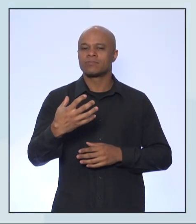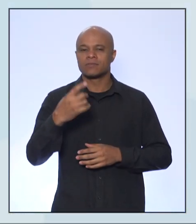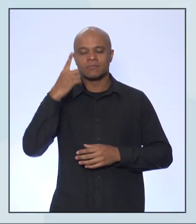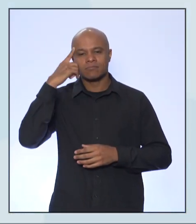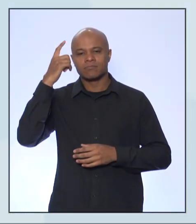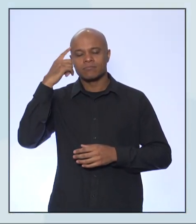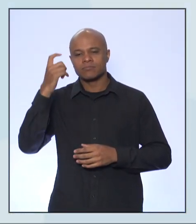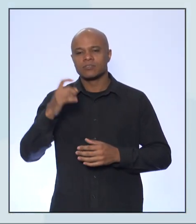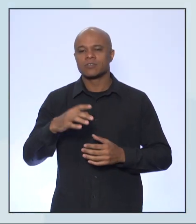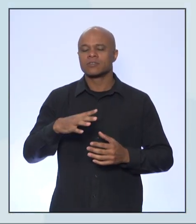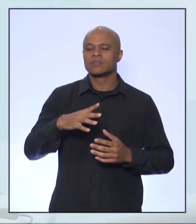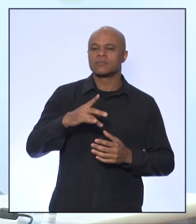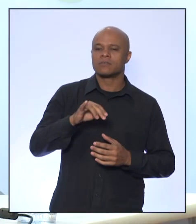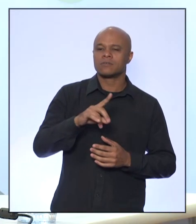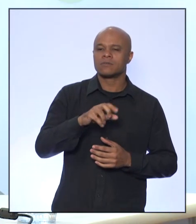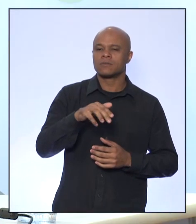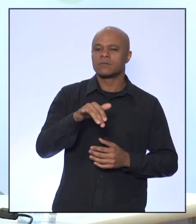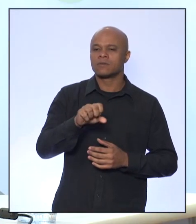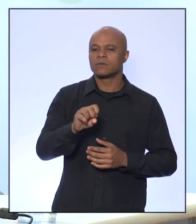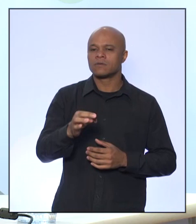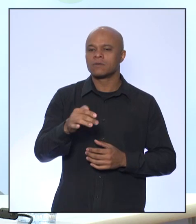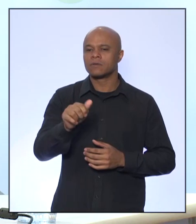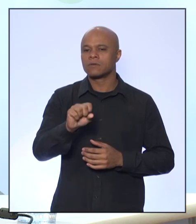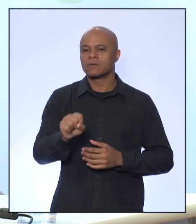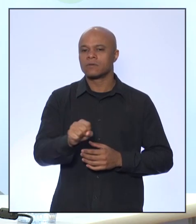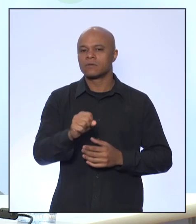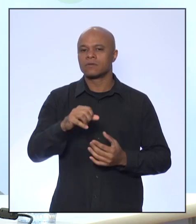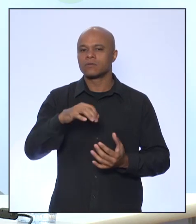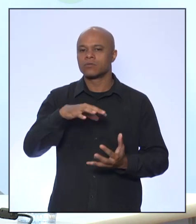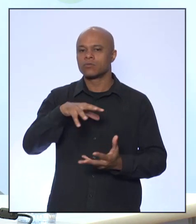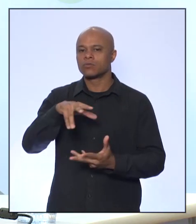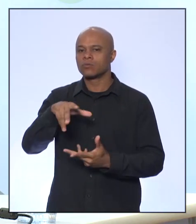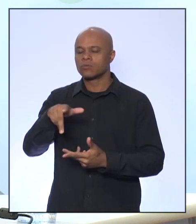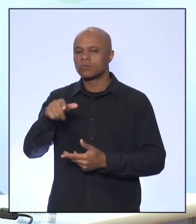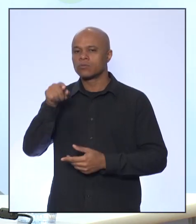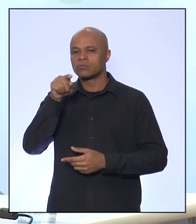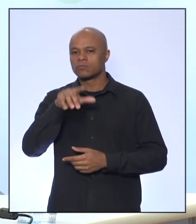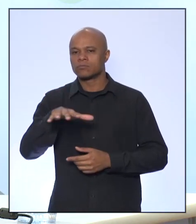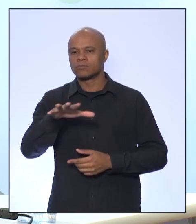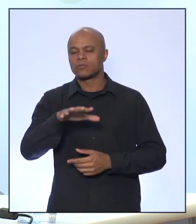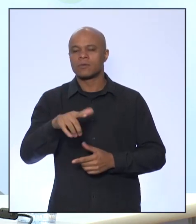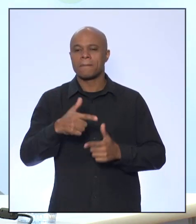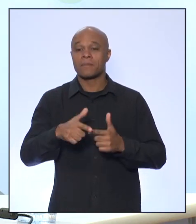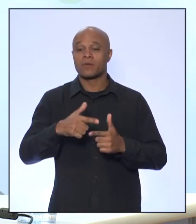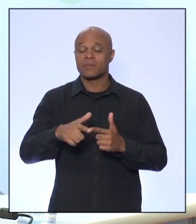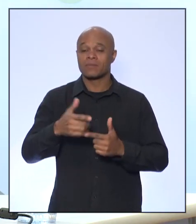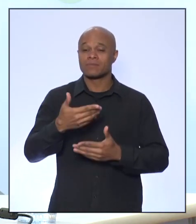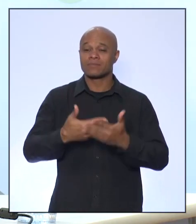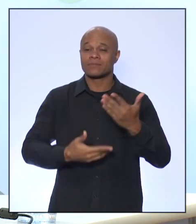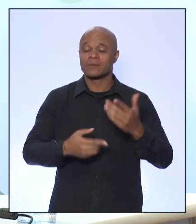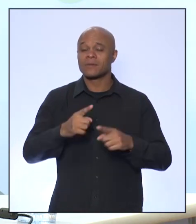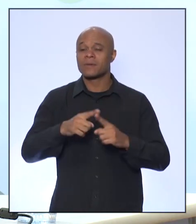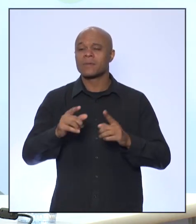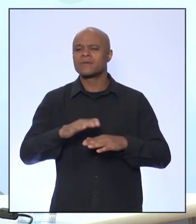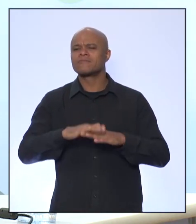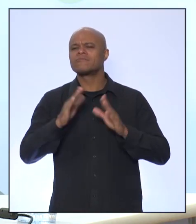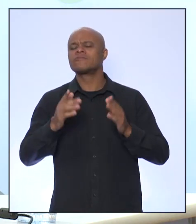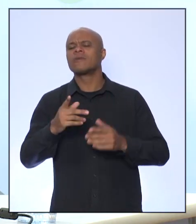iluministas no mundo contemporâneo? Nós não tivemos interações por problemas no chat, mas qual é